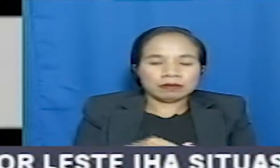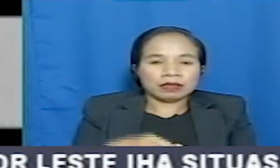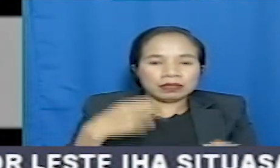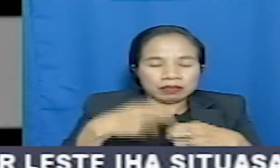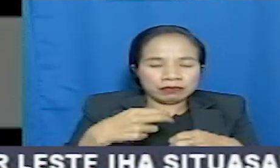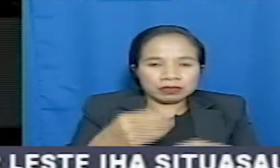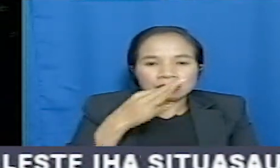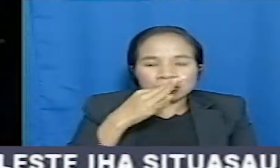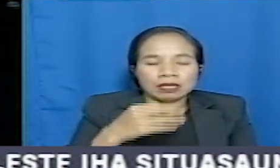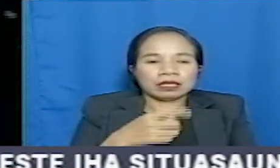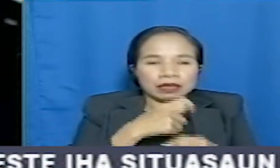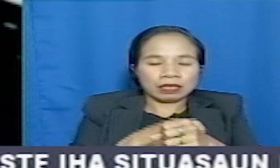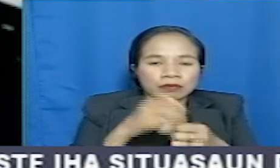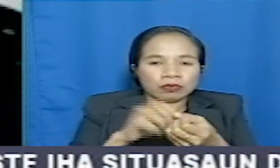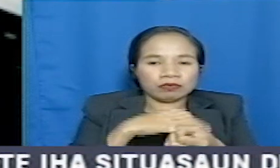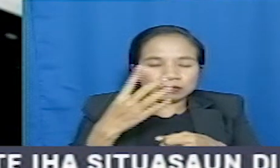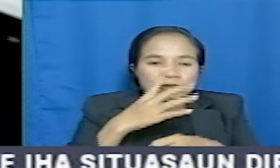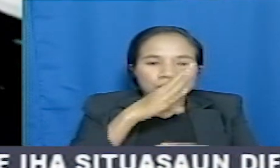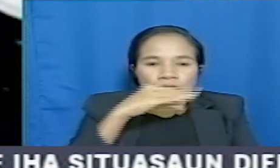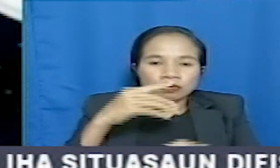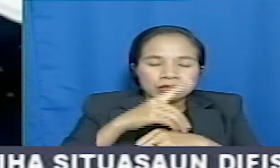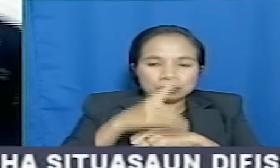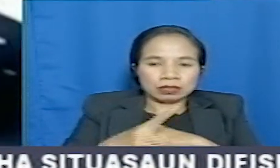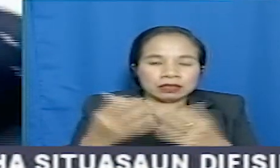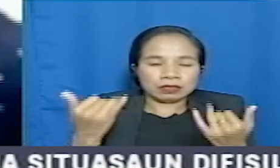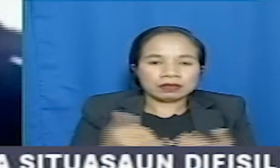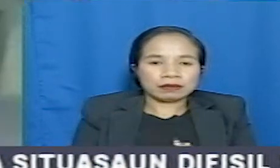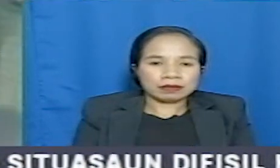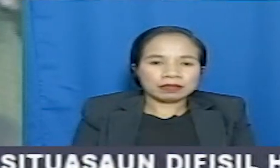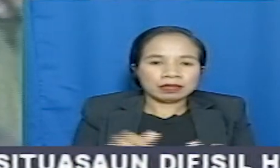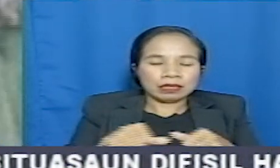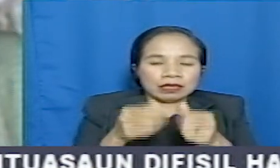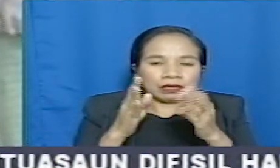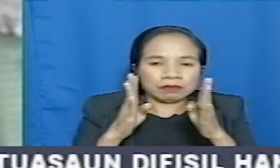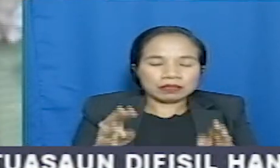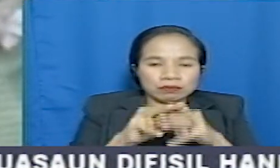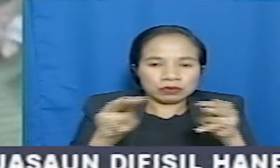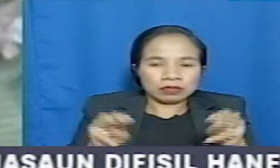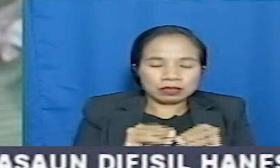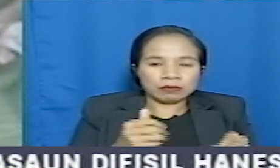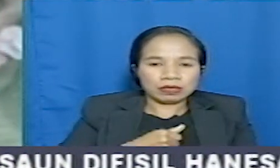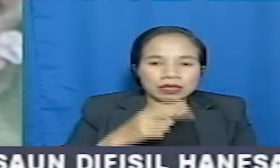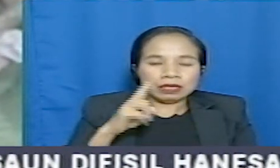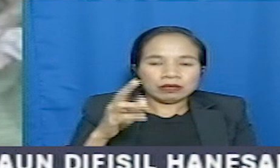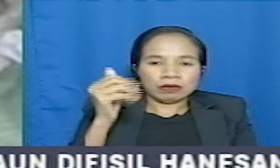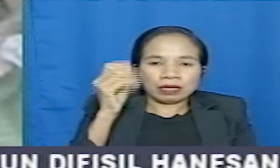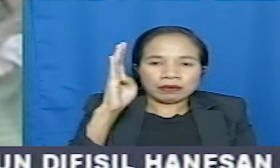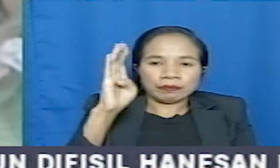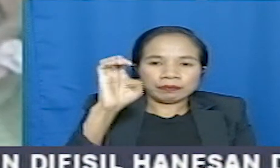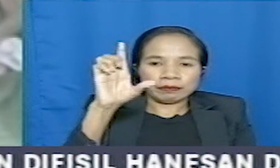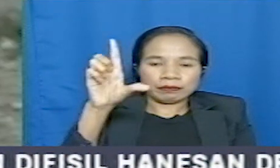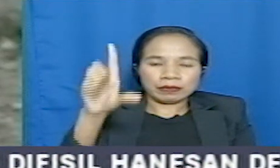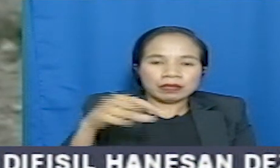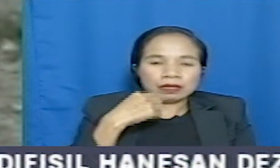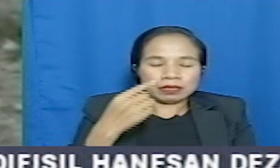surto COVID-19 no desastre naturais foi na laixne. Administrador município Aileu Abel da Conceição Rateten